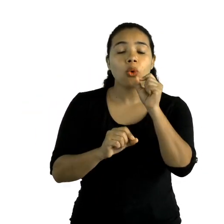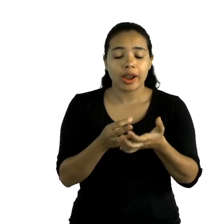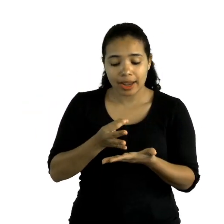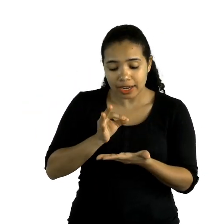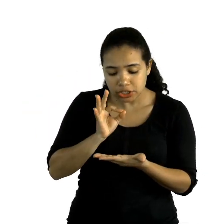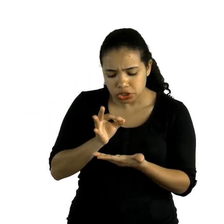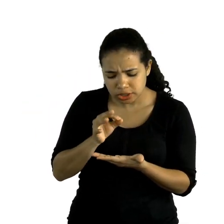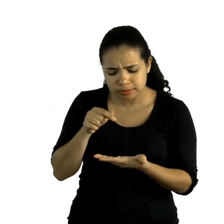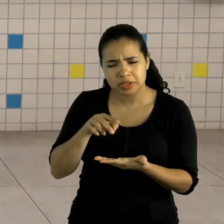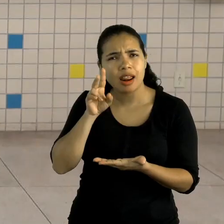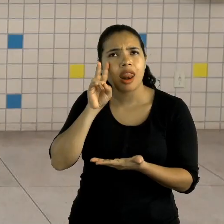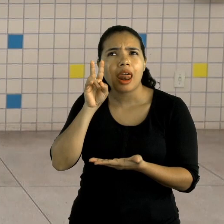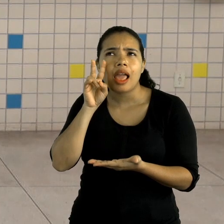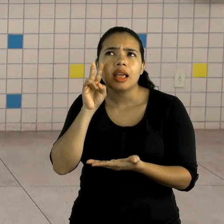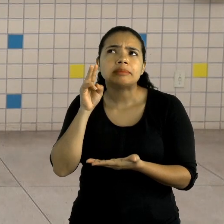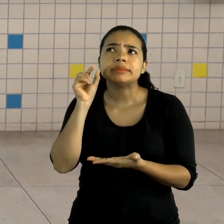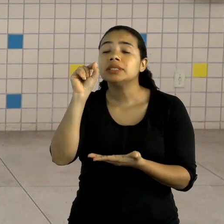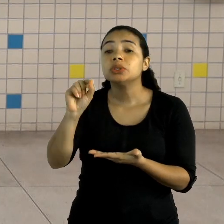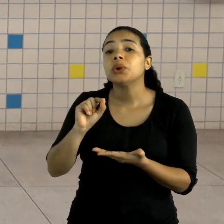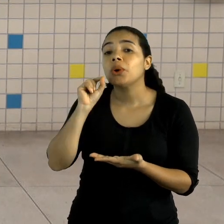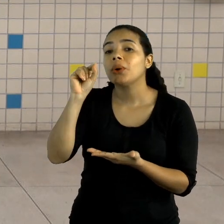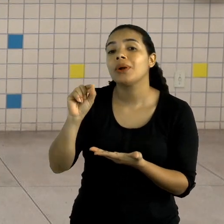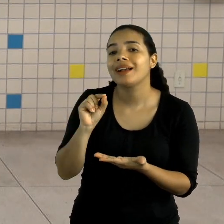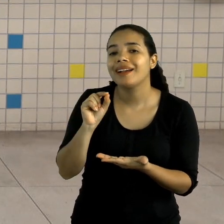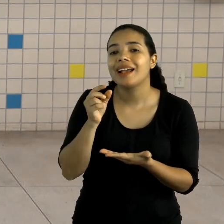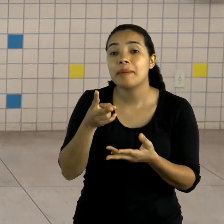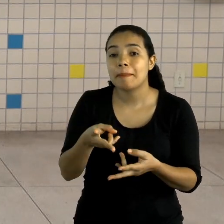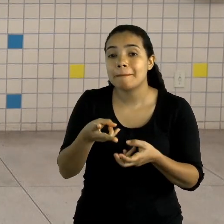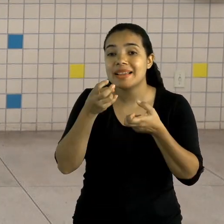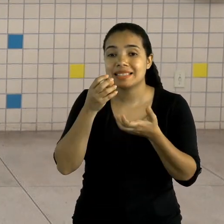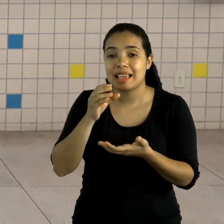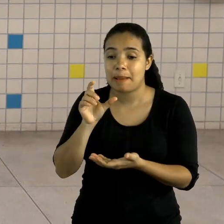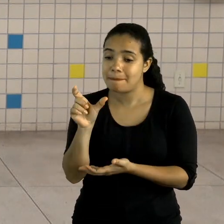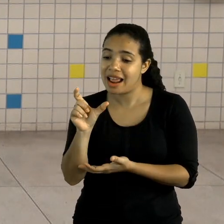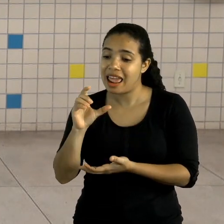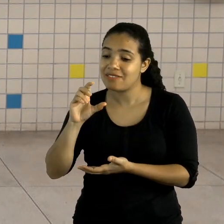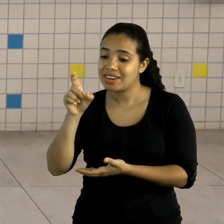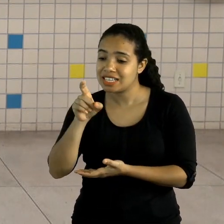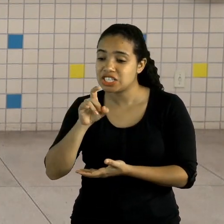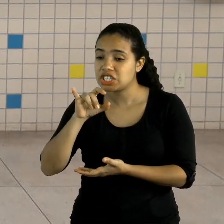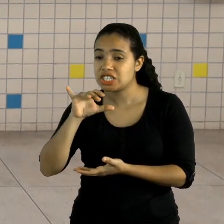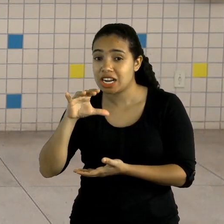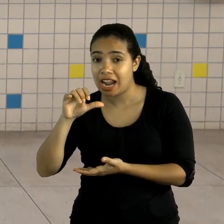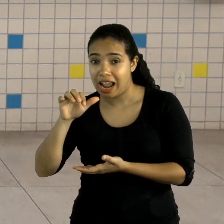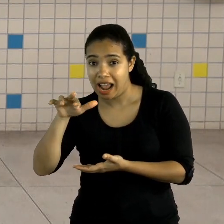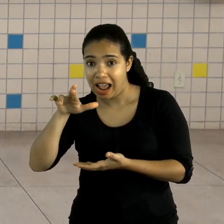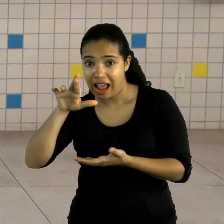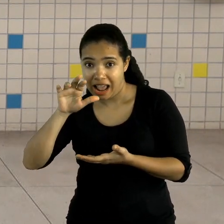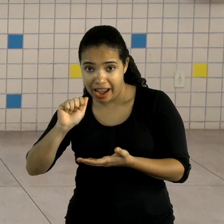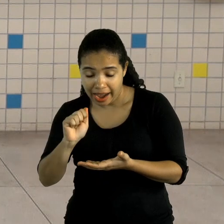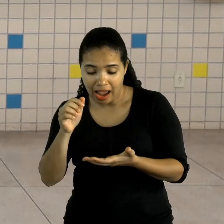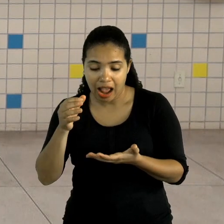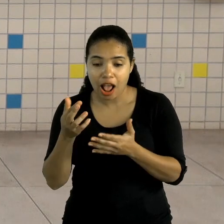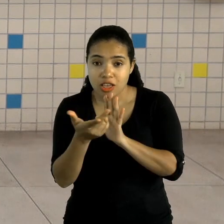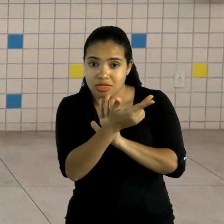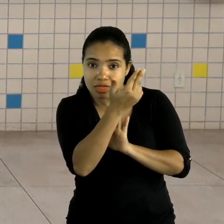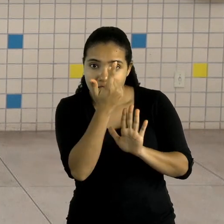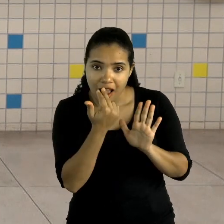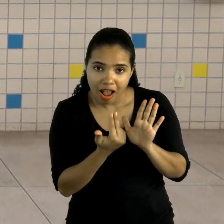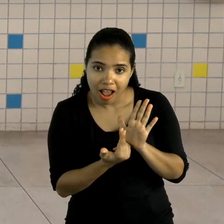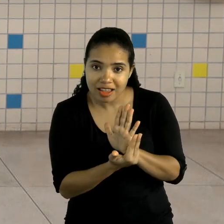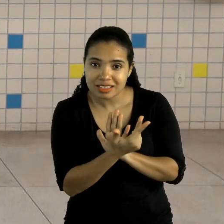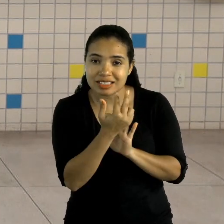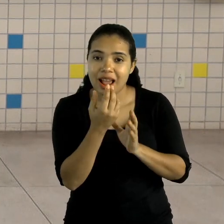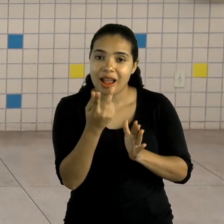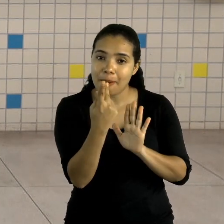nos lembrar? Vocês perceberam que a palavra xícara também representa o formato do poema?